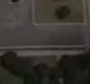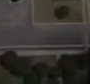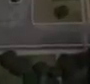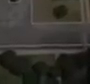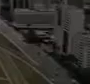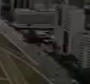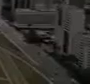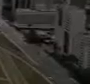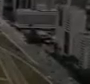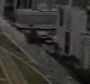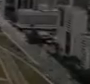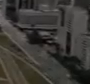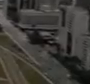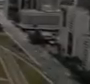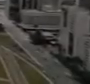O senhor, tá bom?